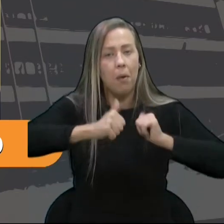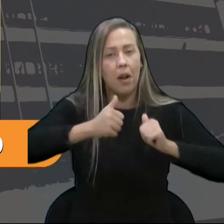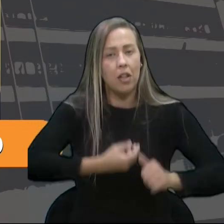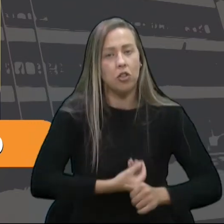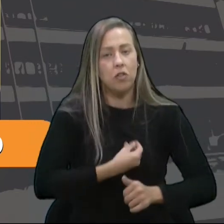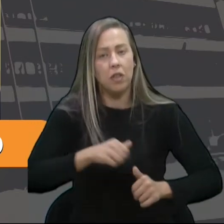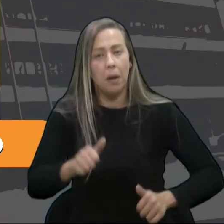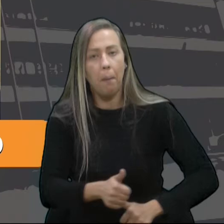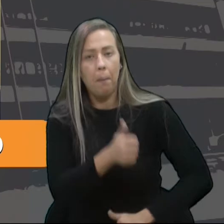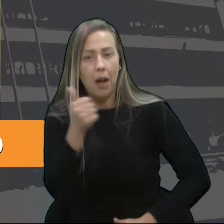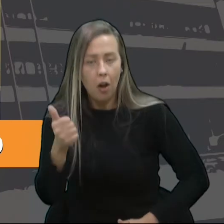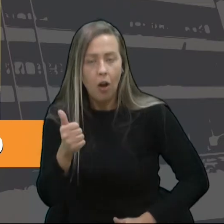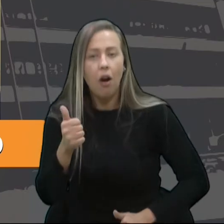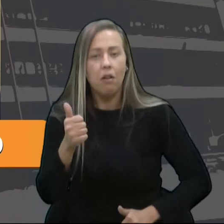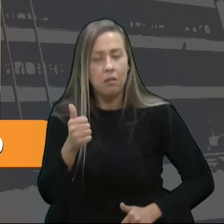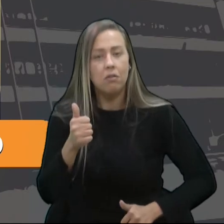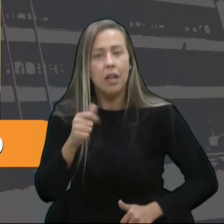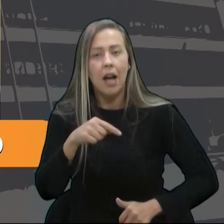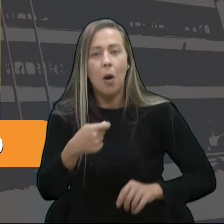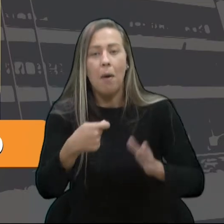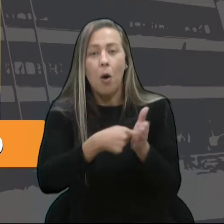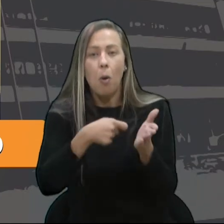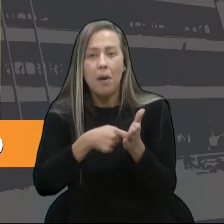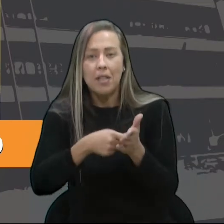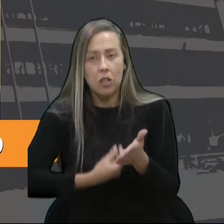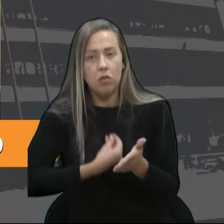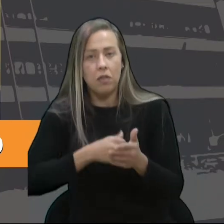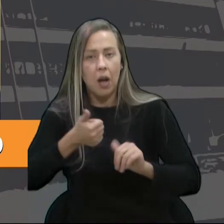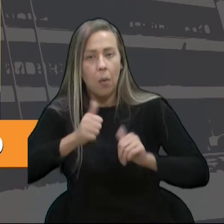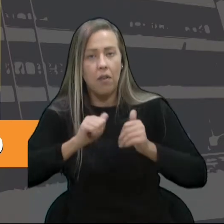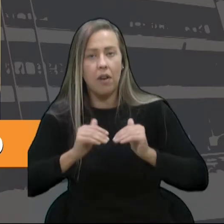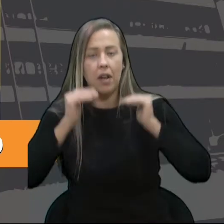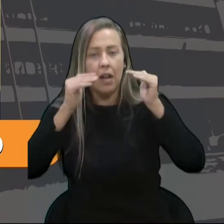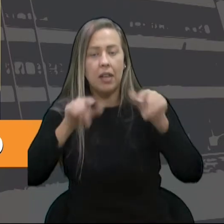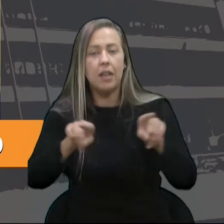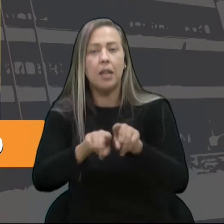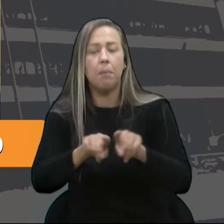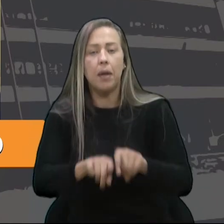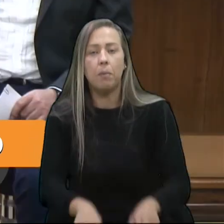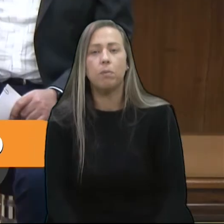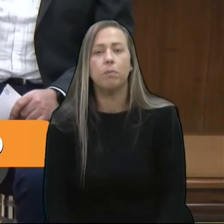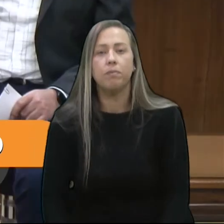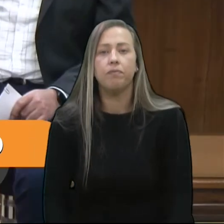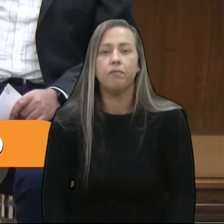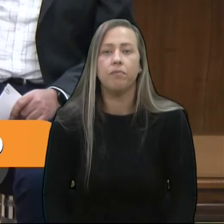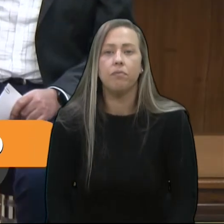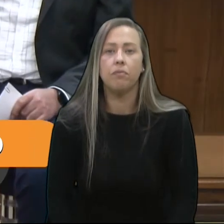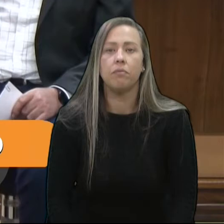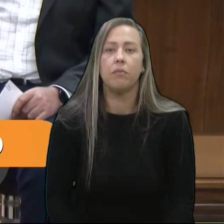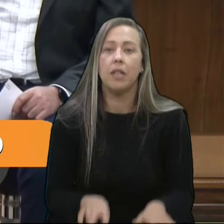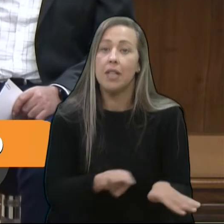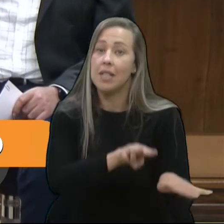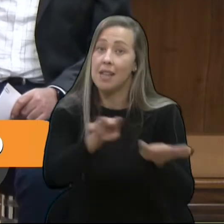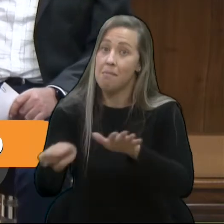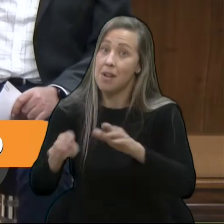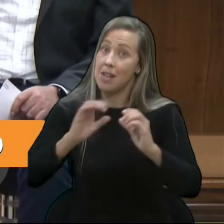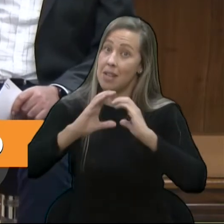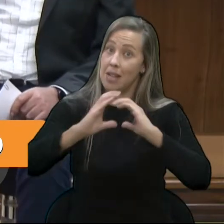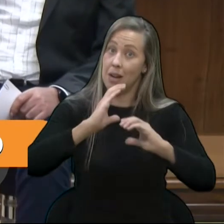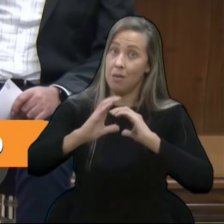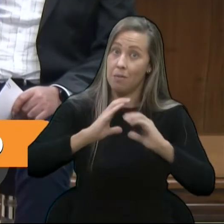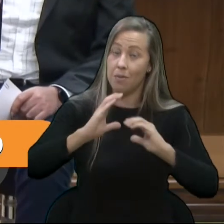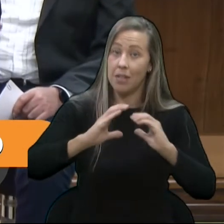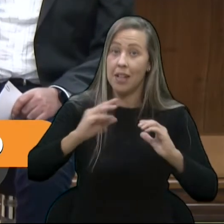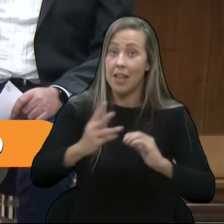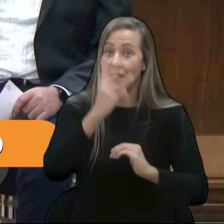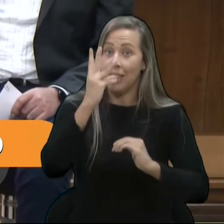melhor, porque haverá uma cobrança qualificada também em cima dessas questões. Semana da Comunicação, a